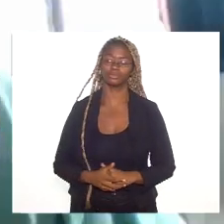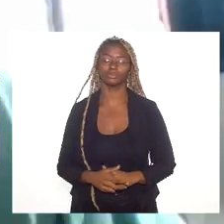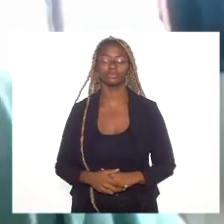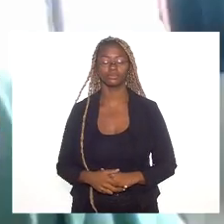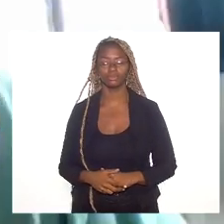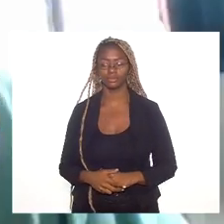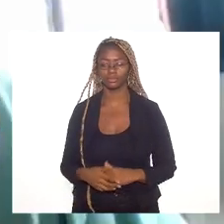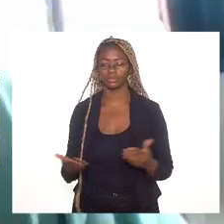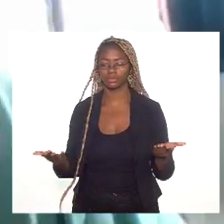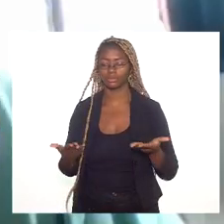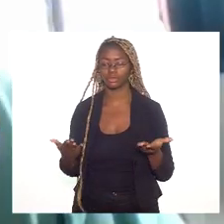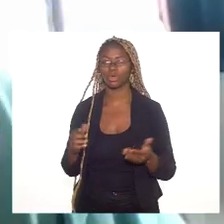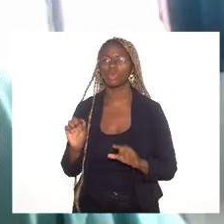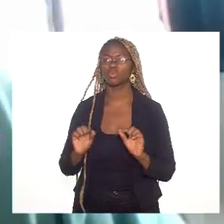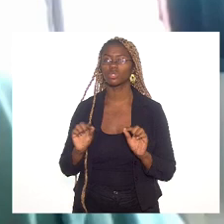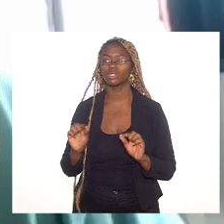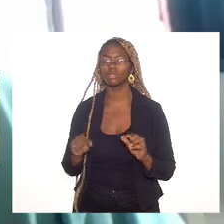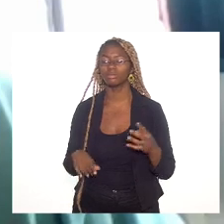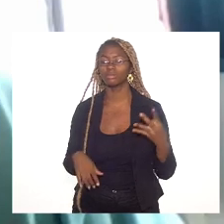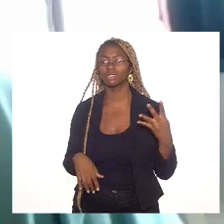Agora, qual é que é? O 4?